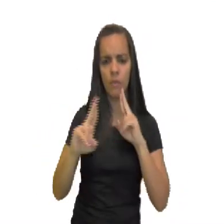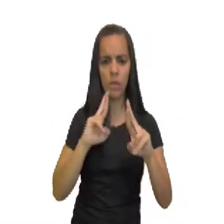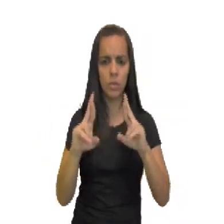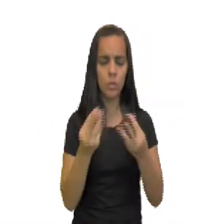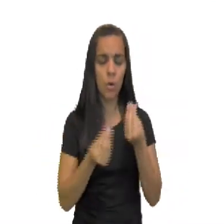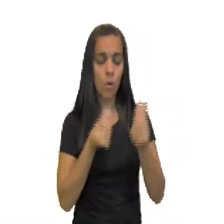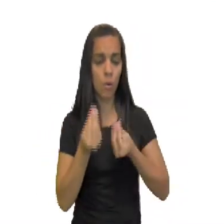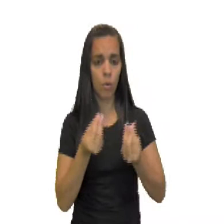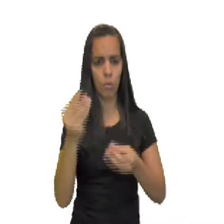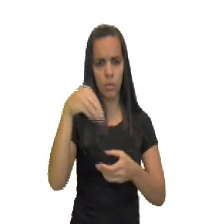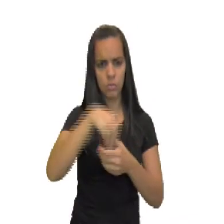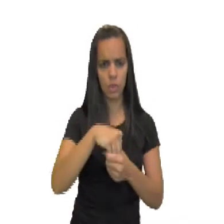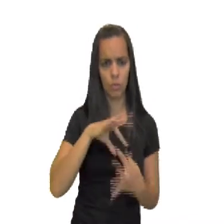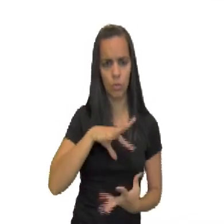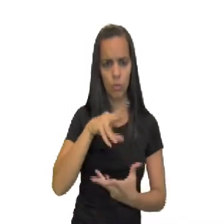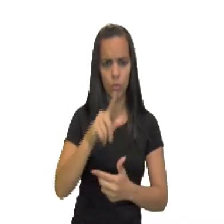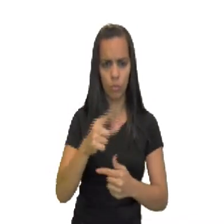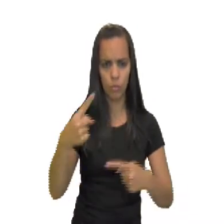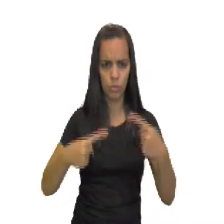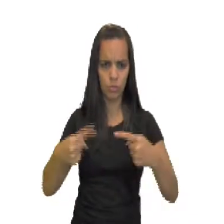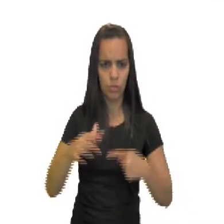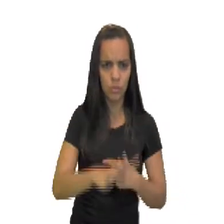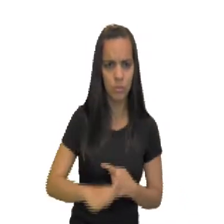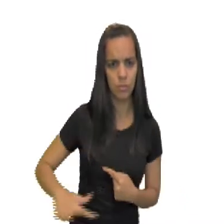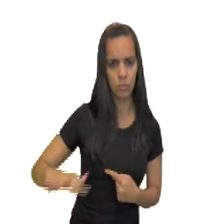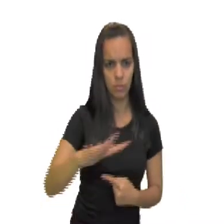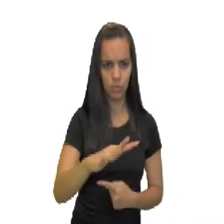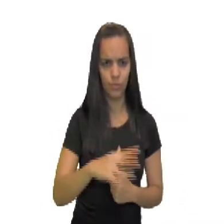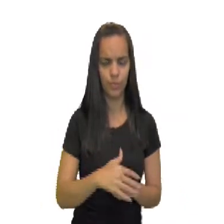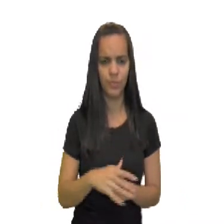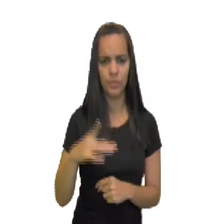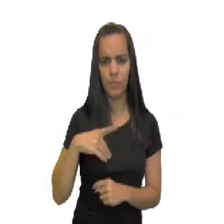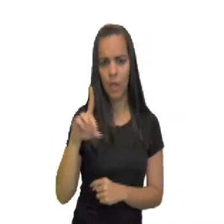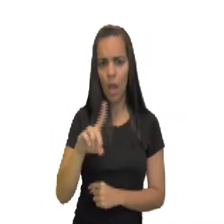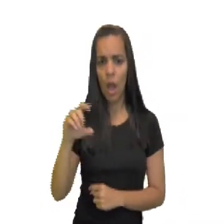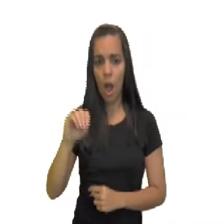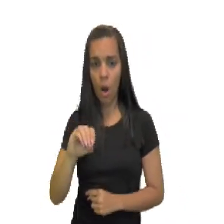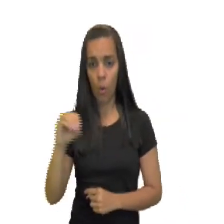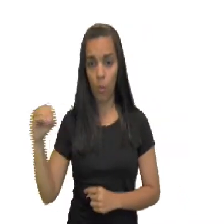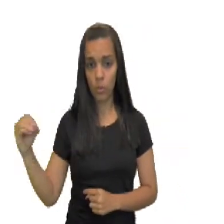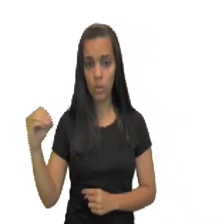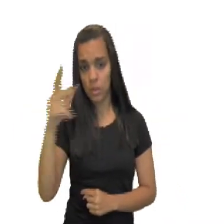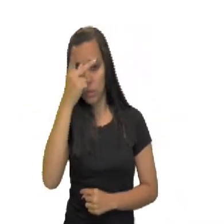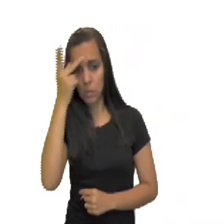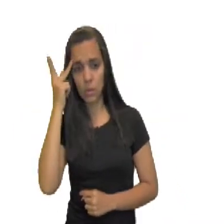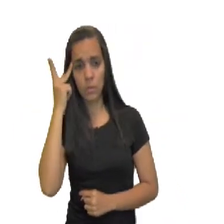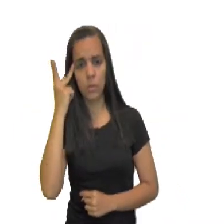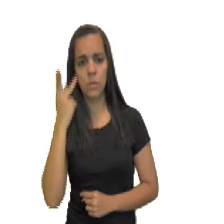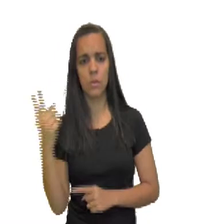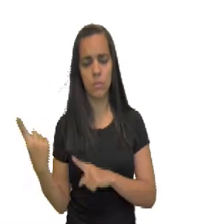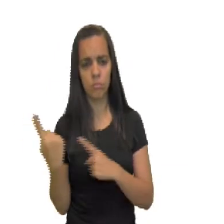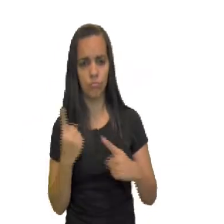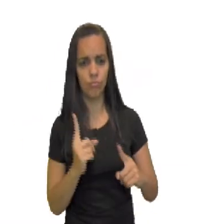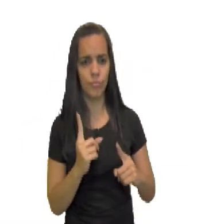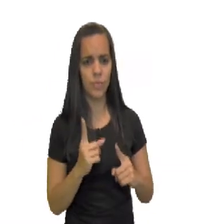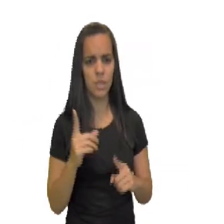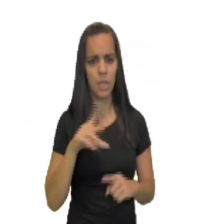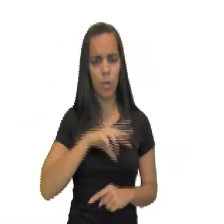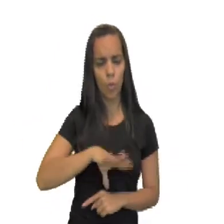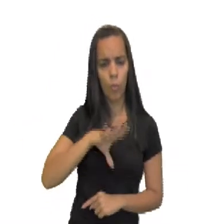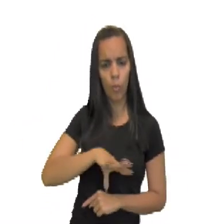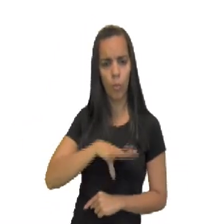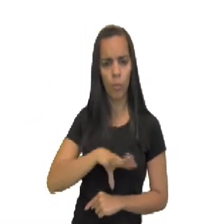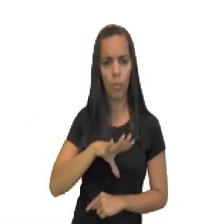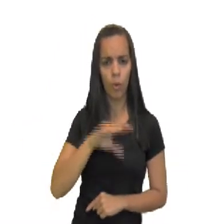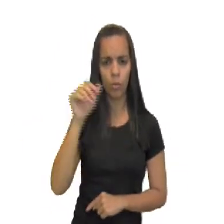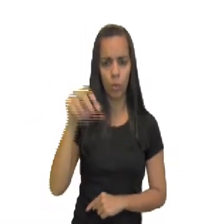do Fico e, posteriormente, a oposição e desobediência às cortes portuguesas